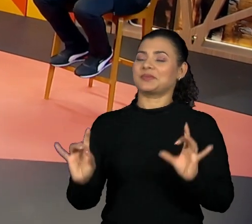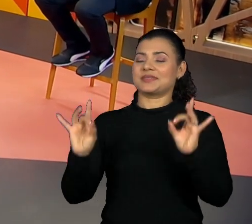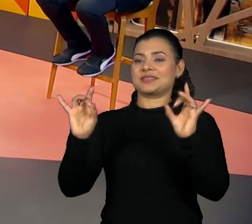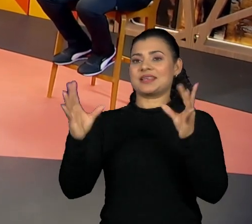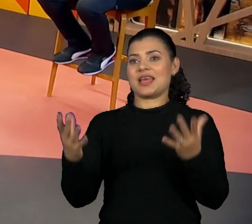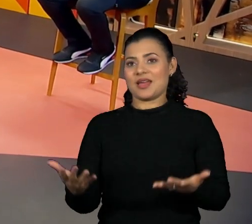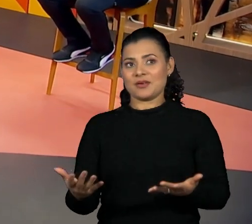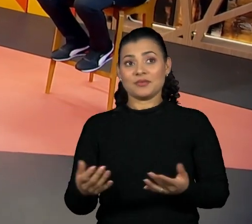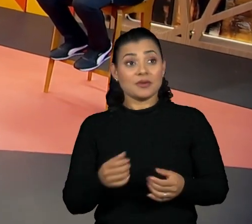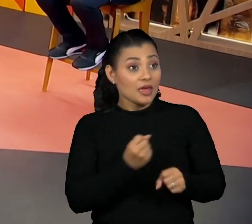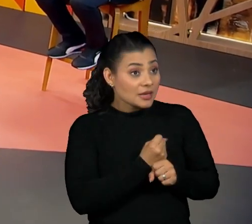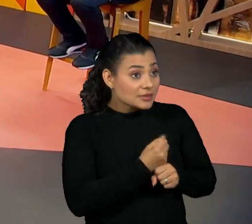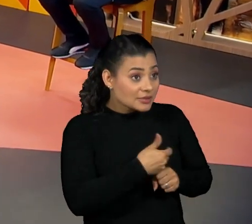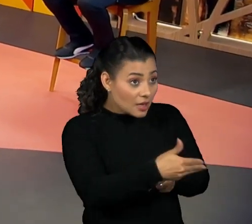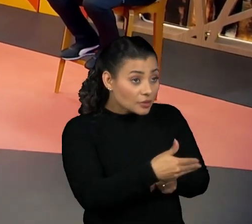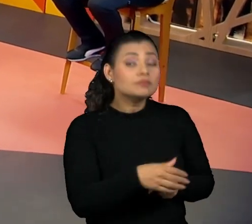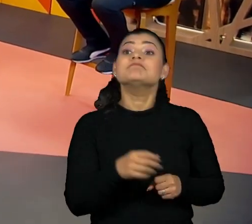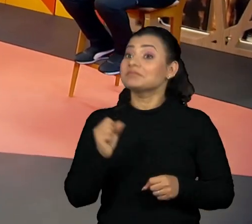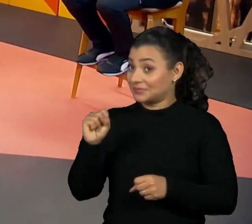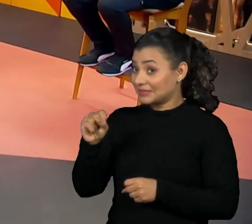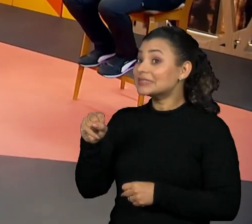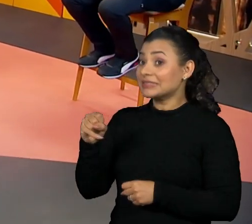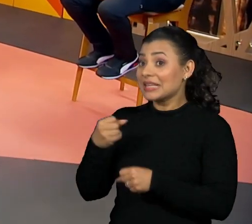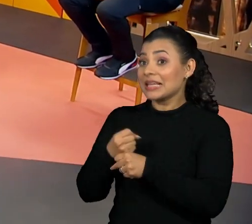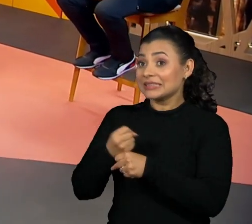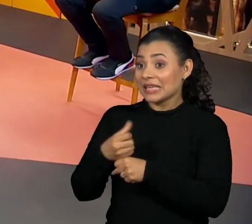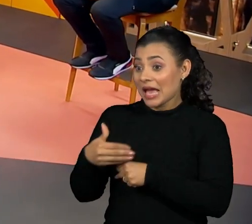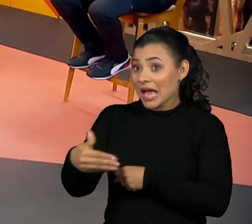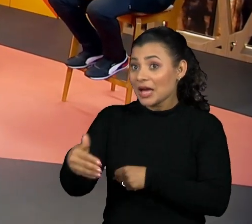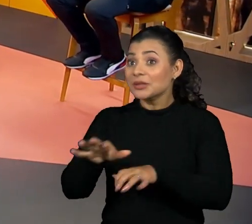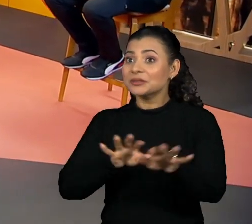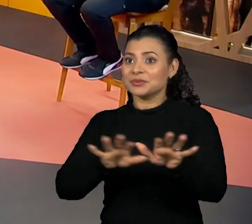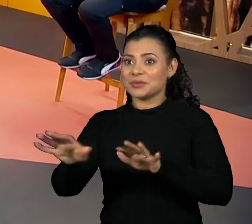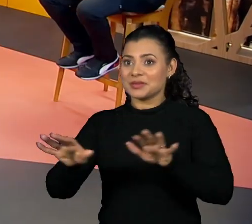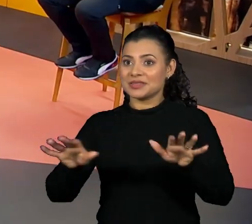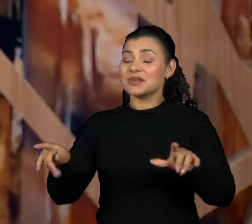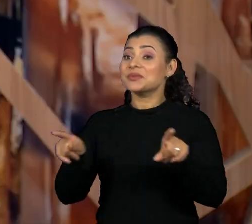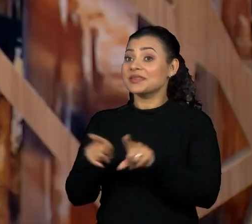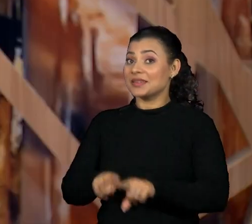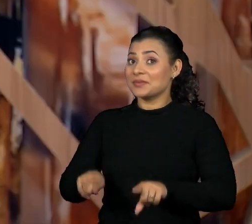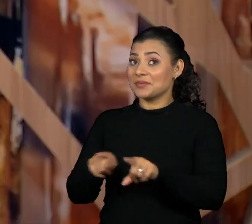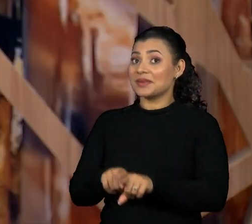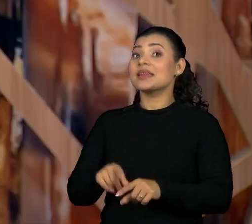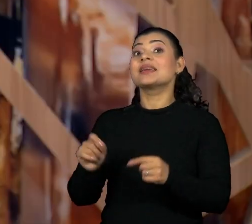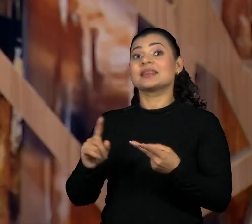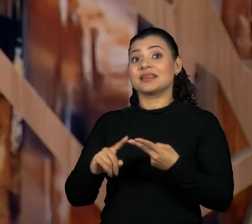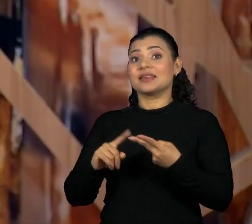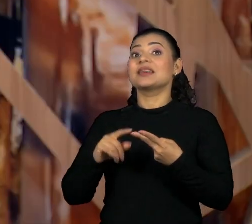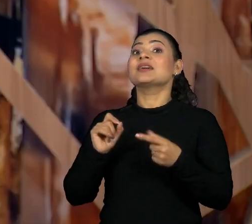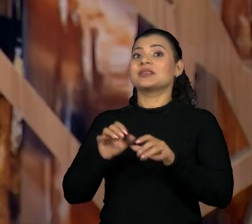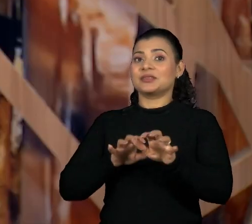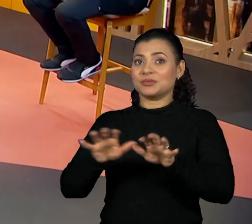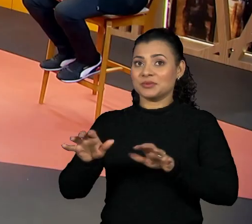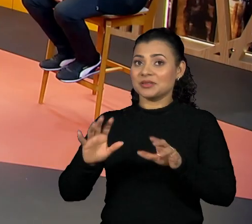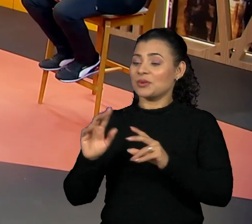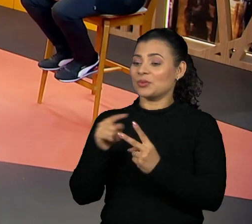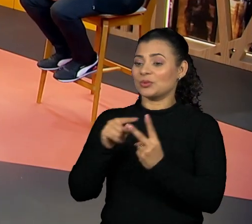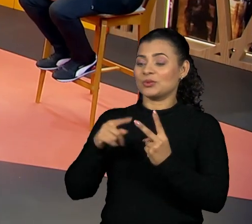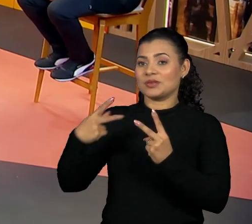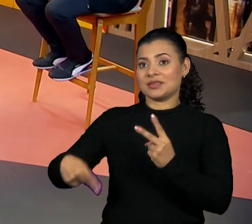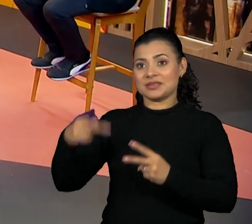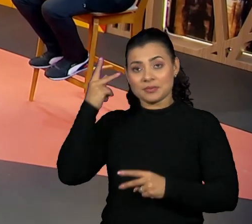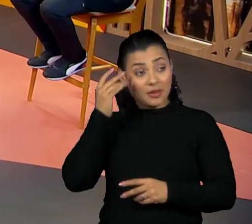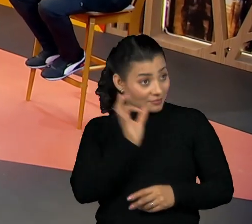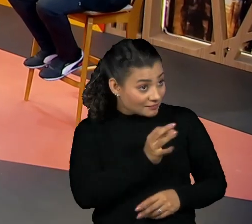importante, não só... Ainda esse ano. Ainda esse ano. Tanto a exposição do Wagner Celestino, como a exposição Mãos. Todas aqui em São